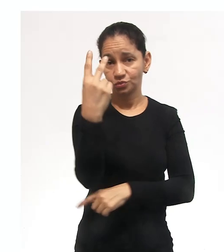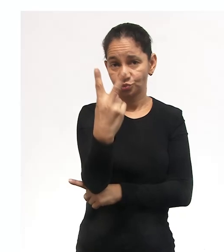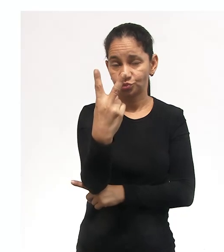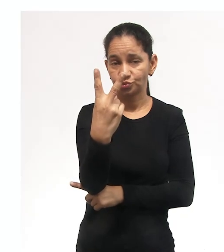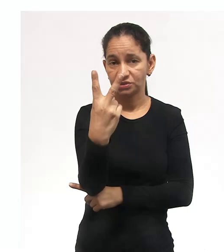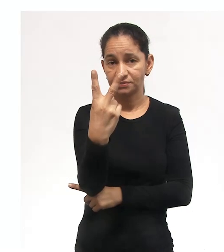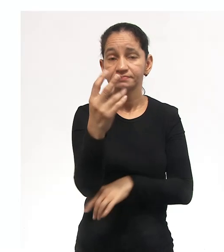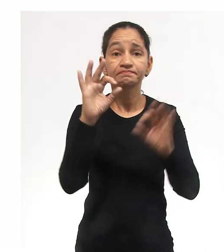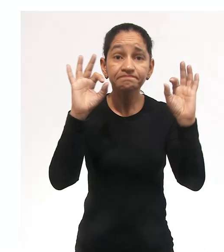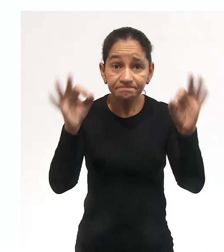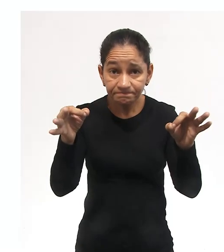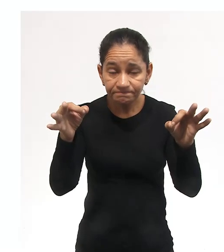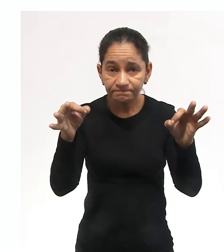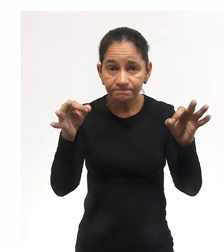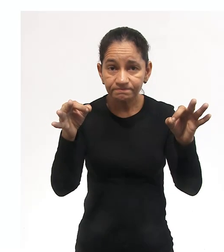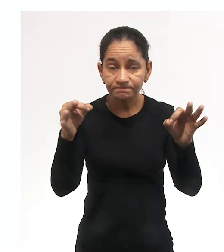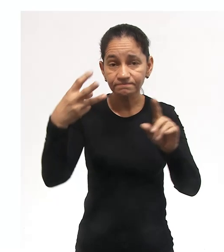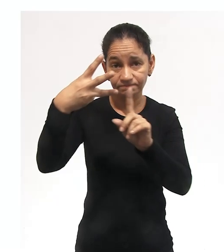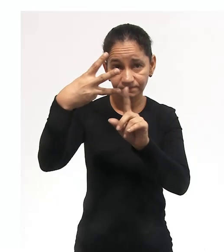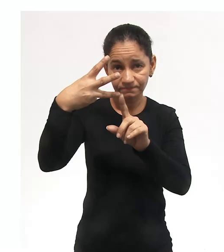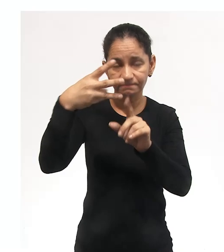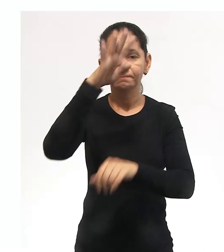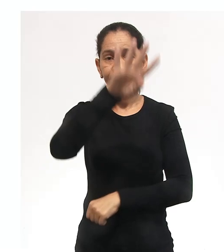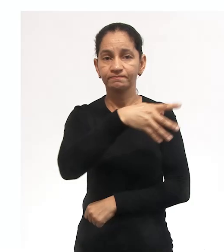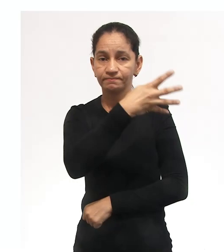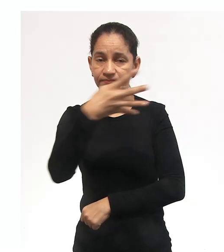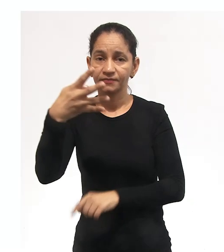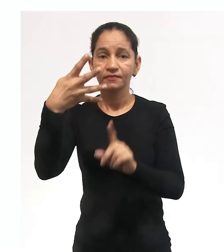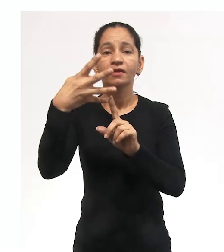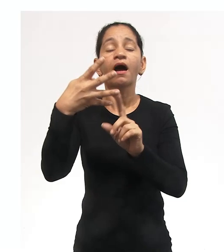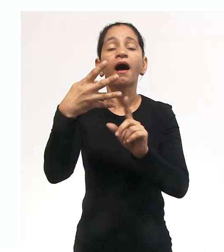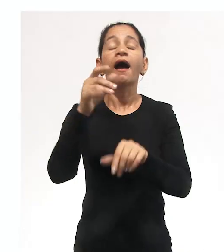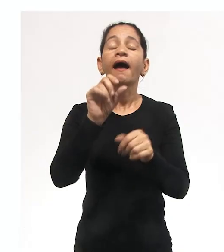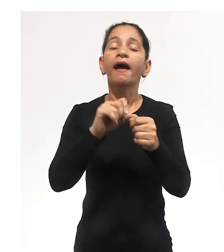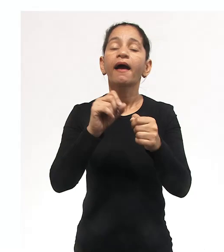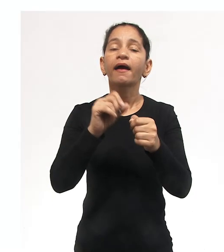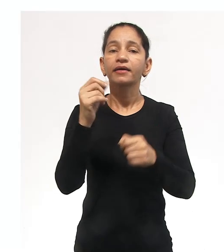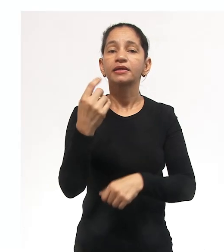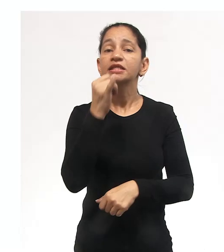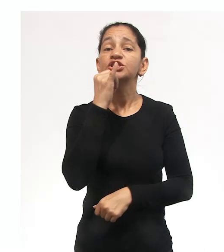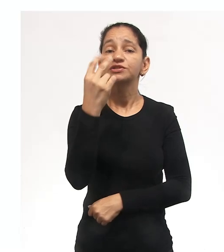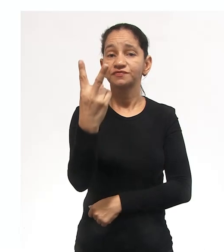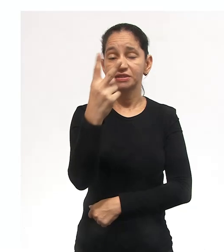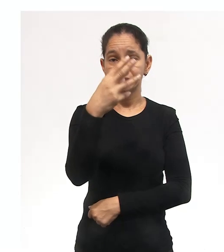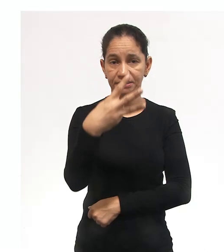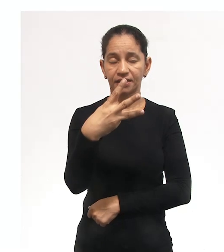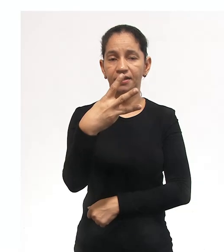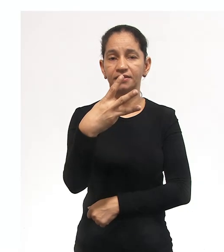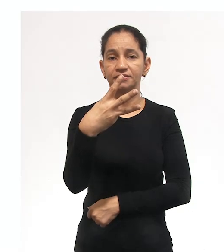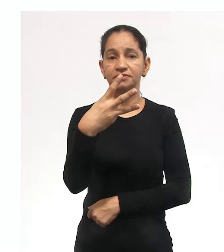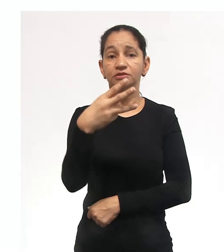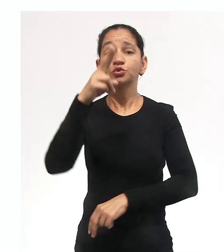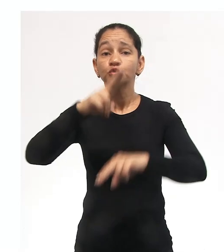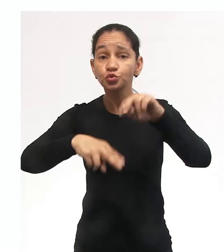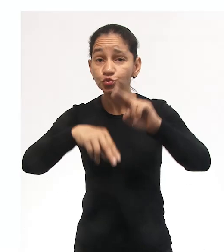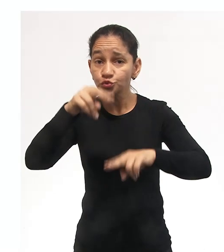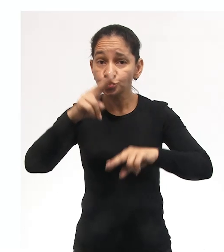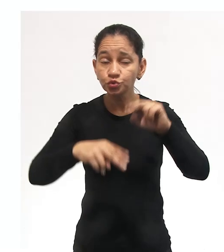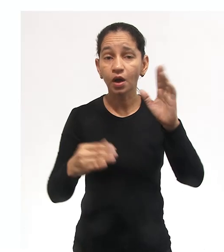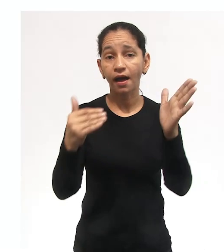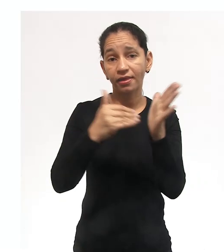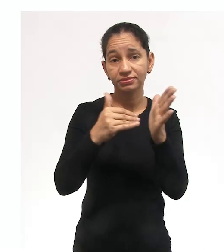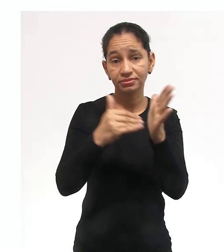é solicitado. A atividade da avaliação será de 23 de junho